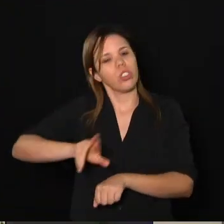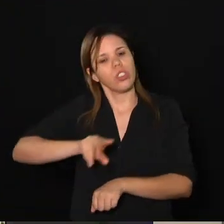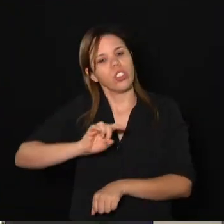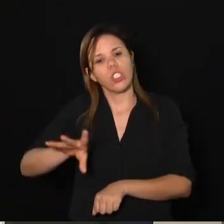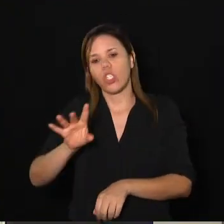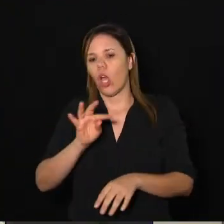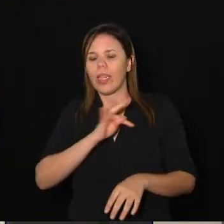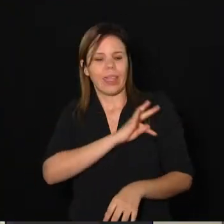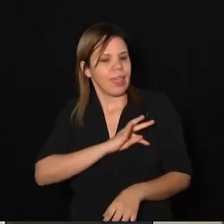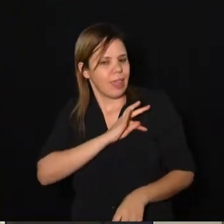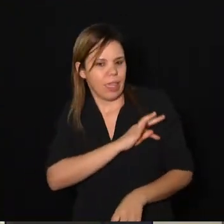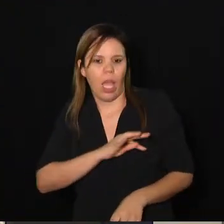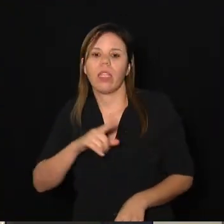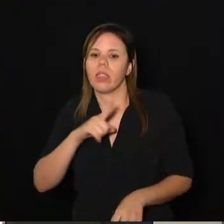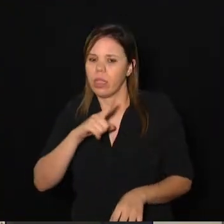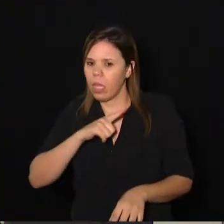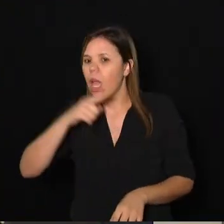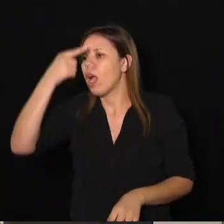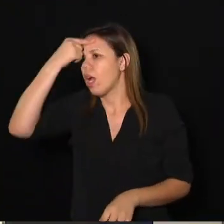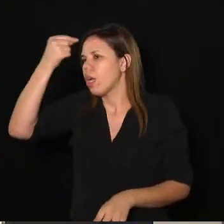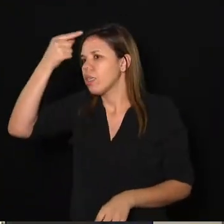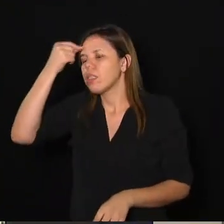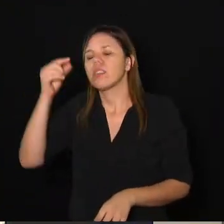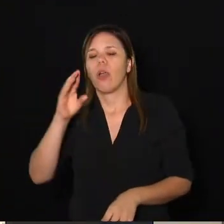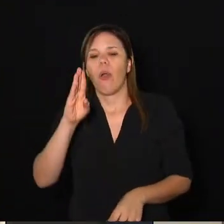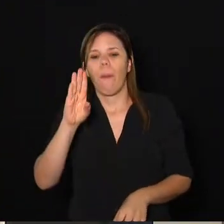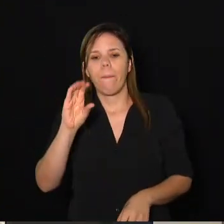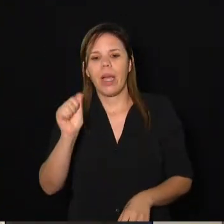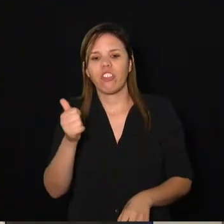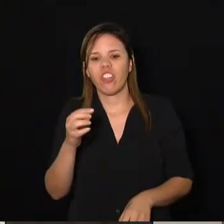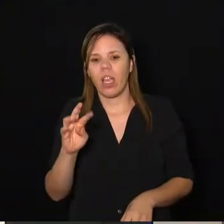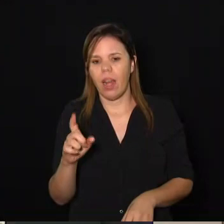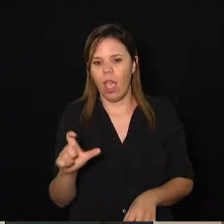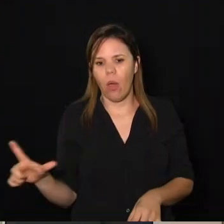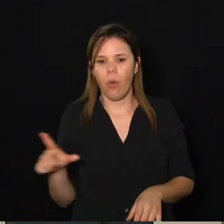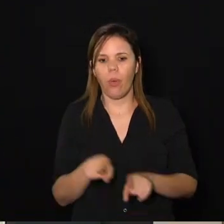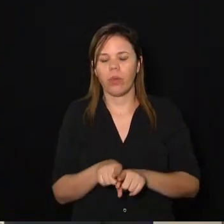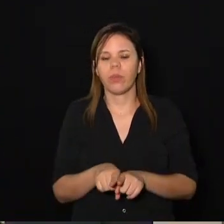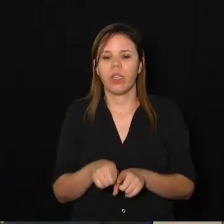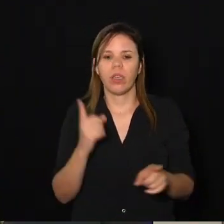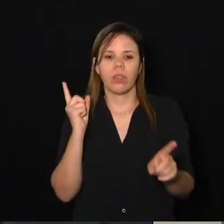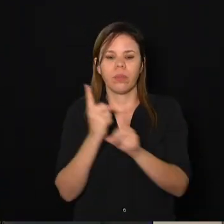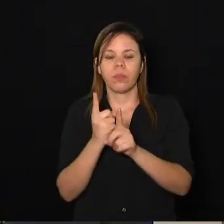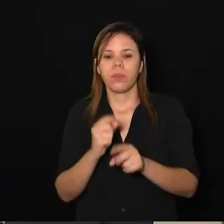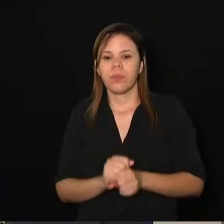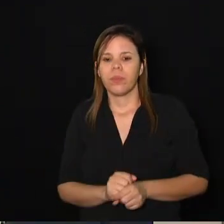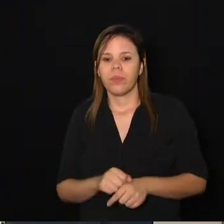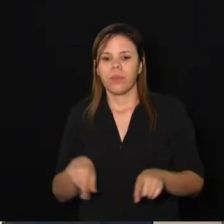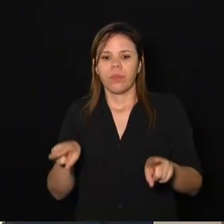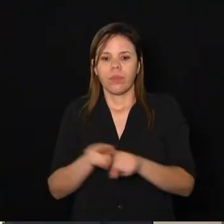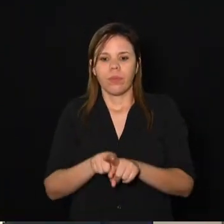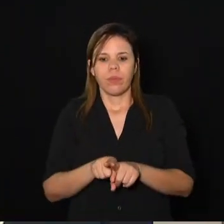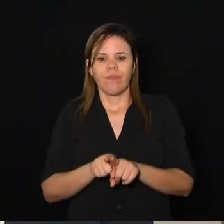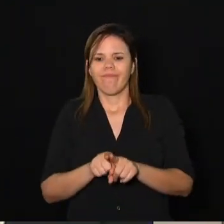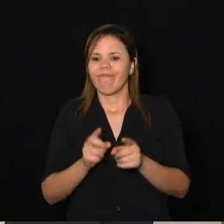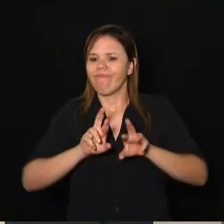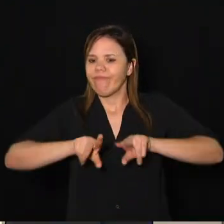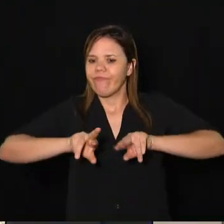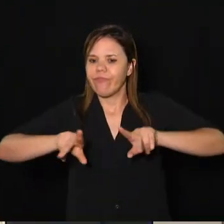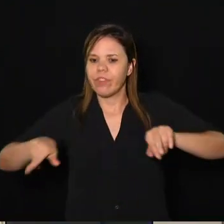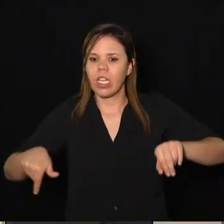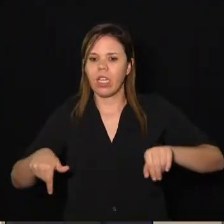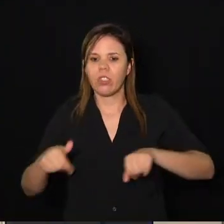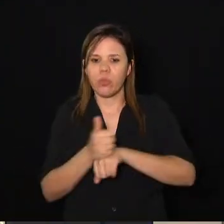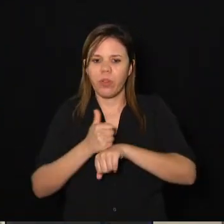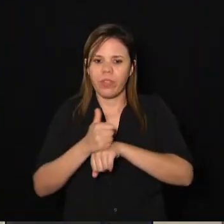técnico nós temos a graduação sendo bacharel e isso nós podemos encontrar também muitos profissionais com pós